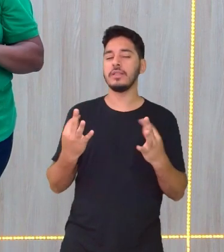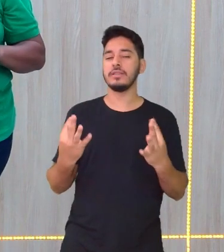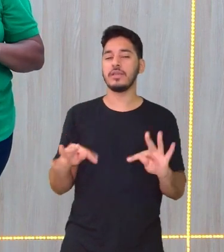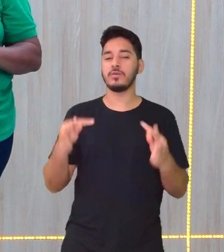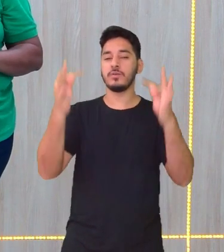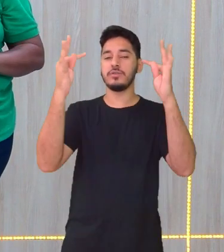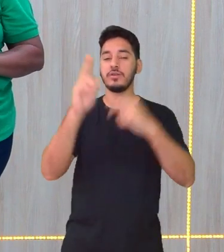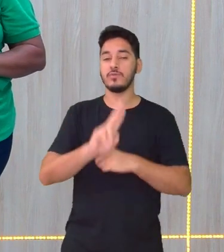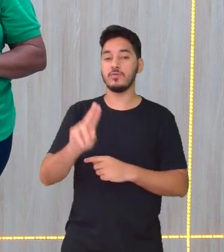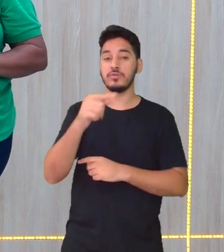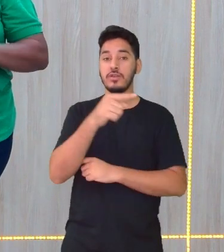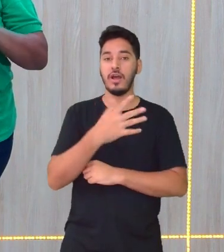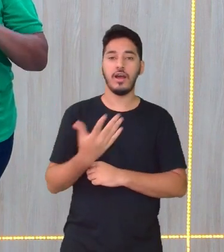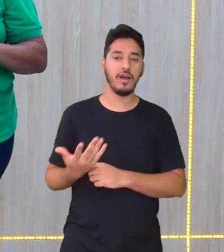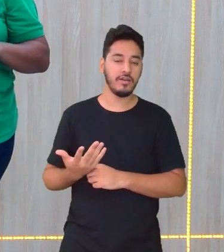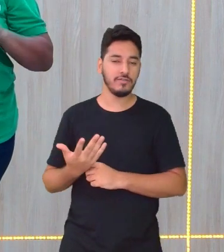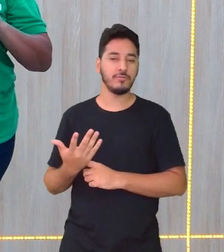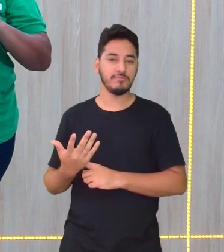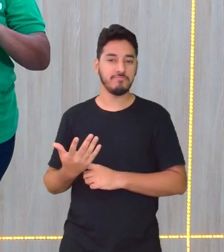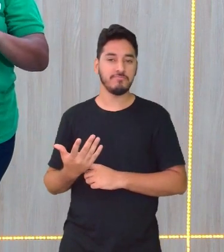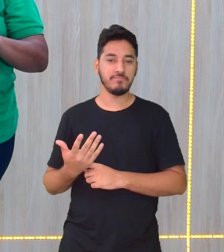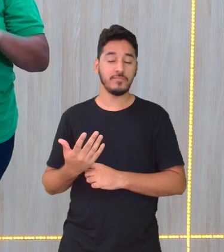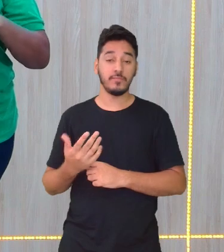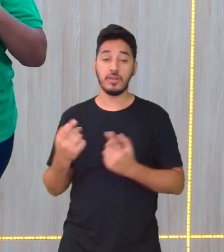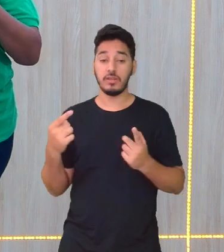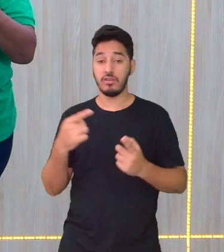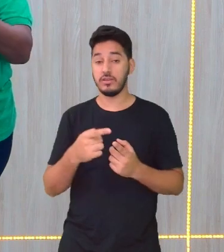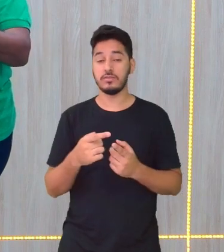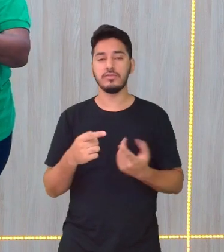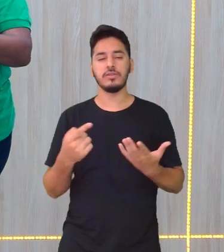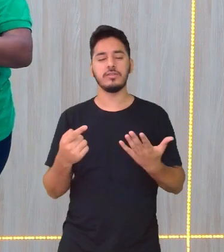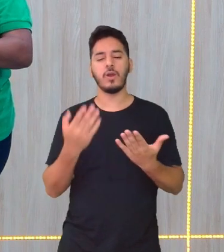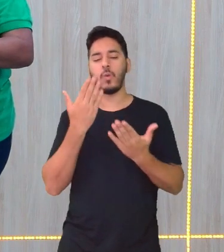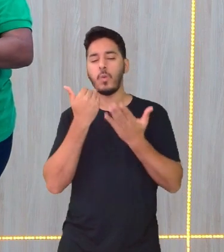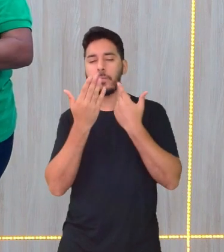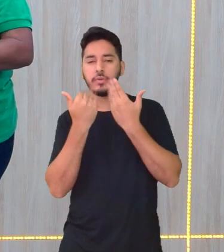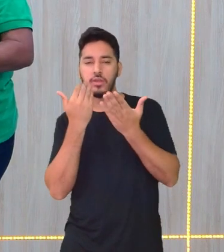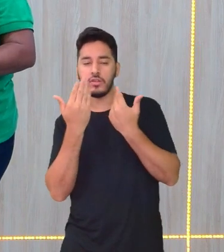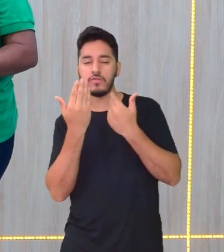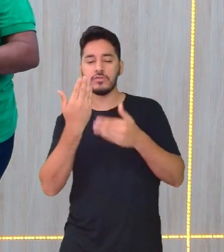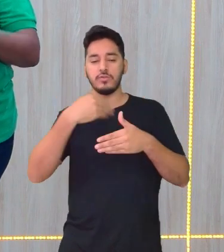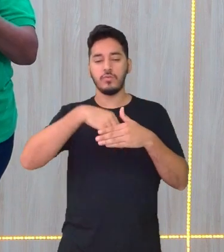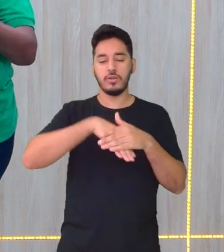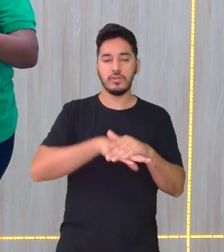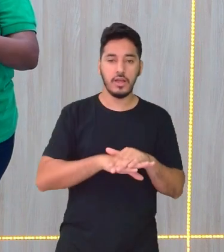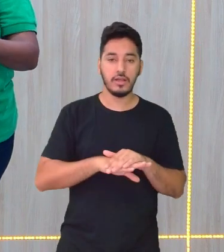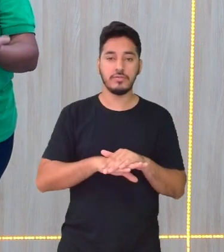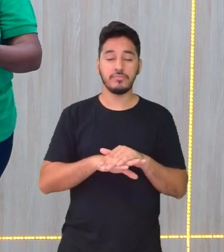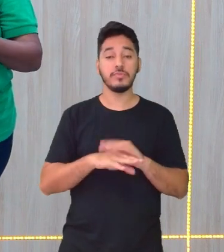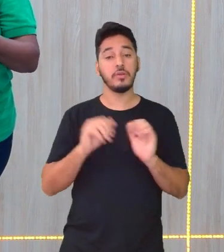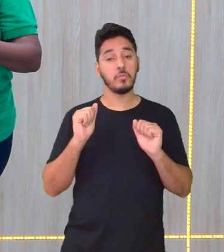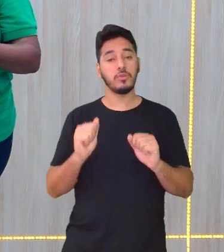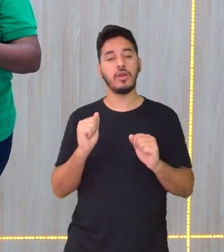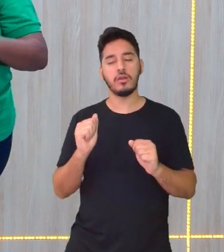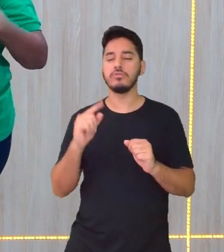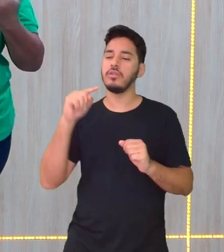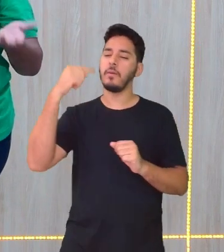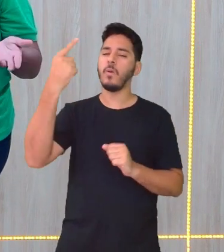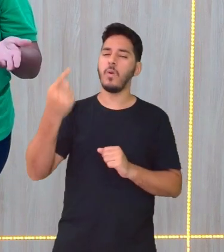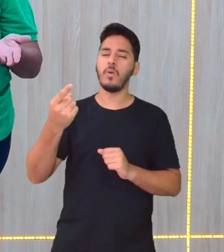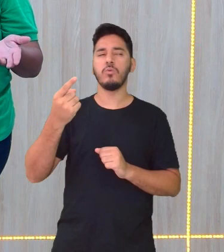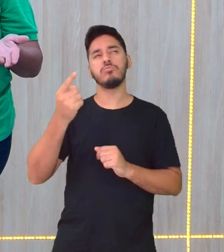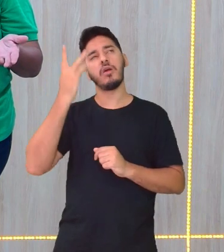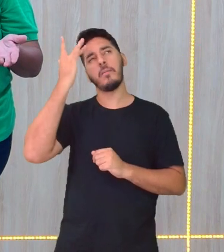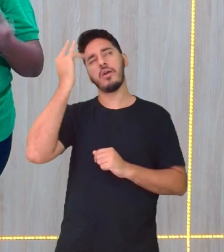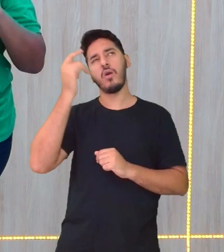eles utilizavam para que esse alimento aí fosse guardado e que eles pudessem consumi-lo